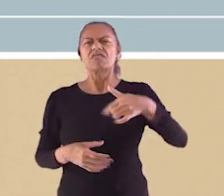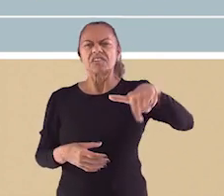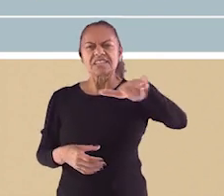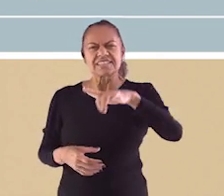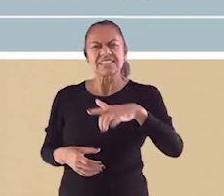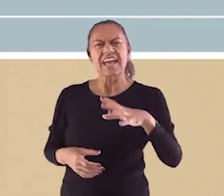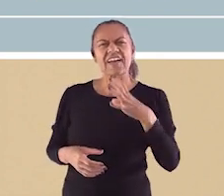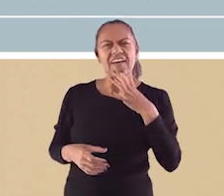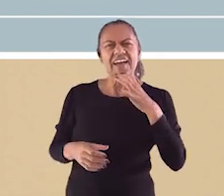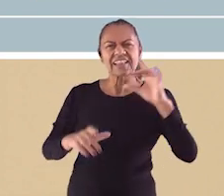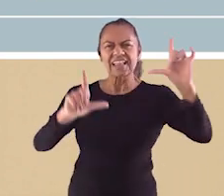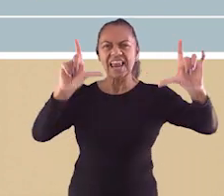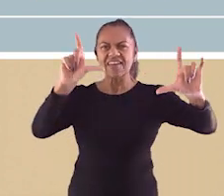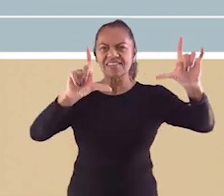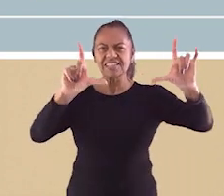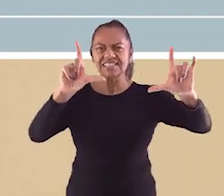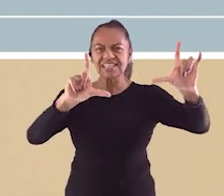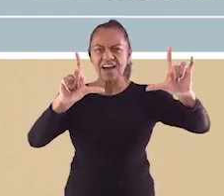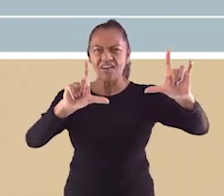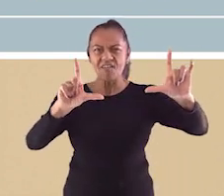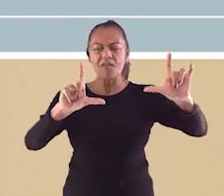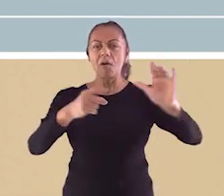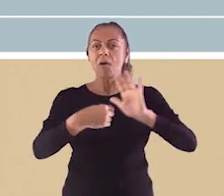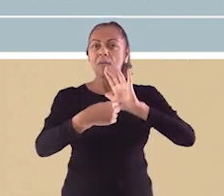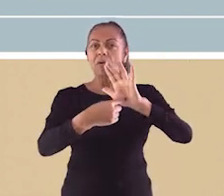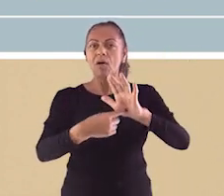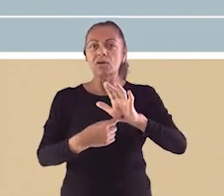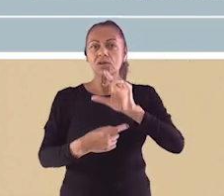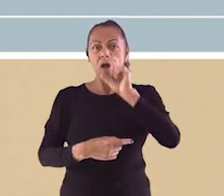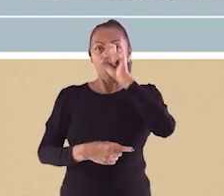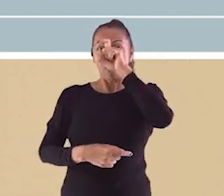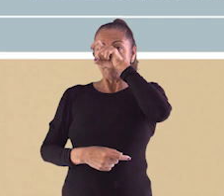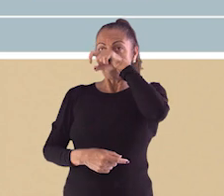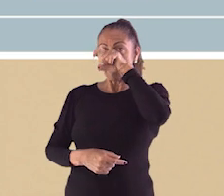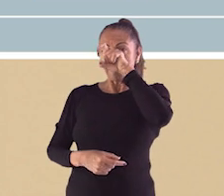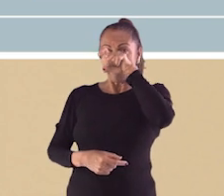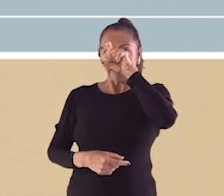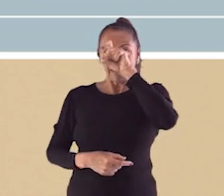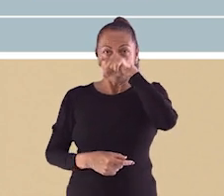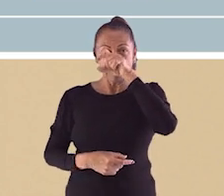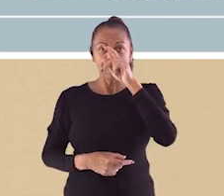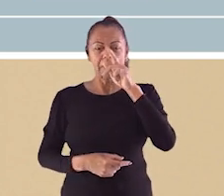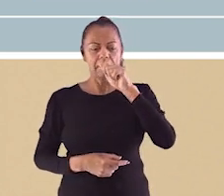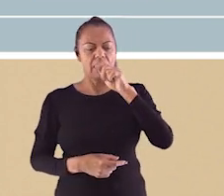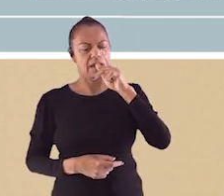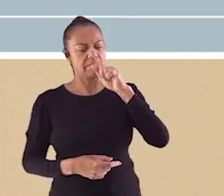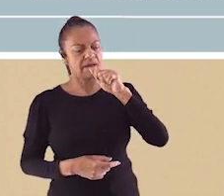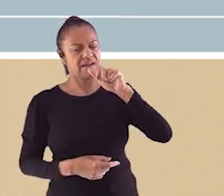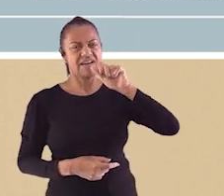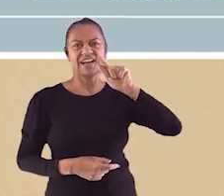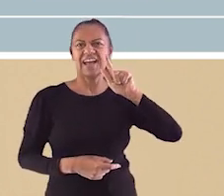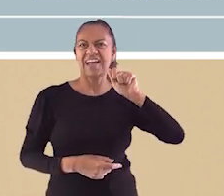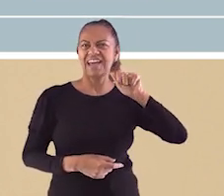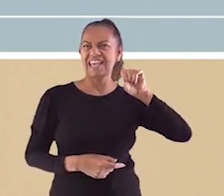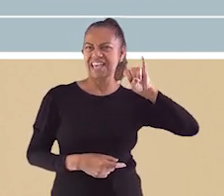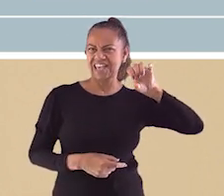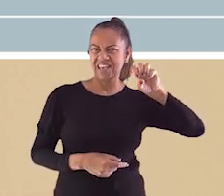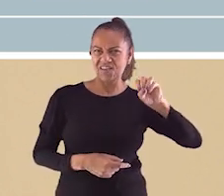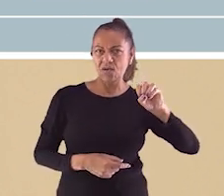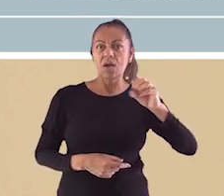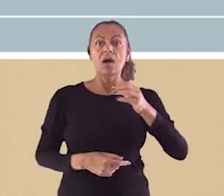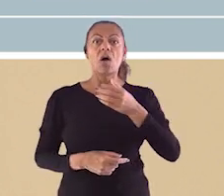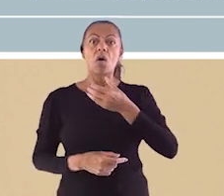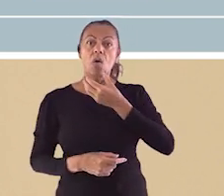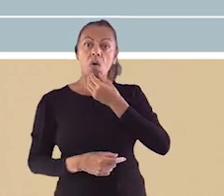que todos que estão nos acompanhando conheceu o famoso Louro José do programa da Ana Maria Braga. O Louro José, que